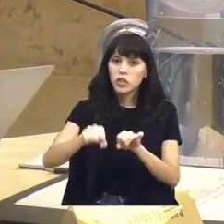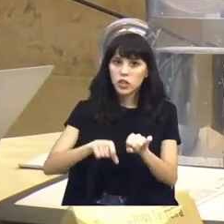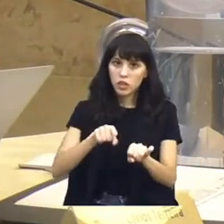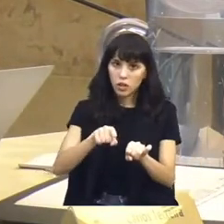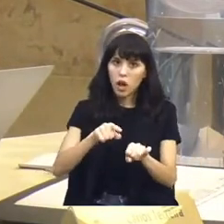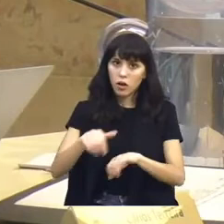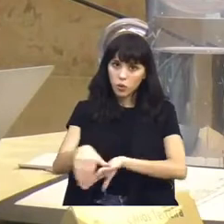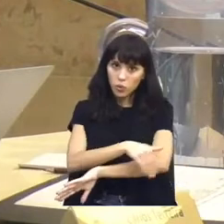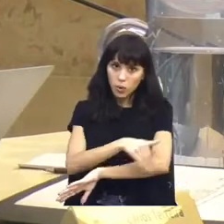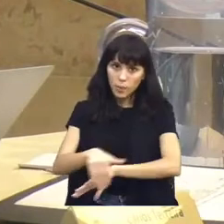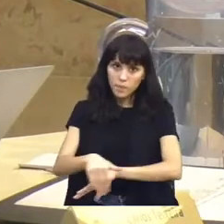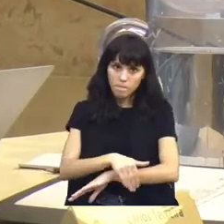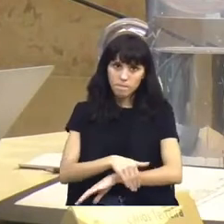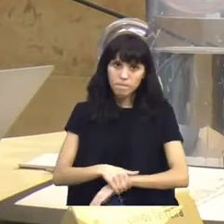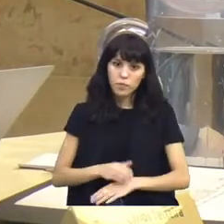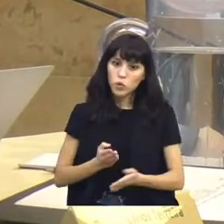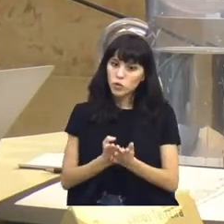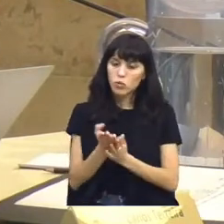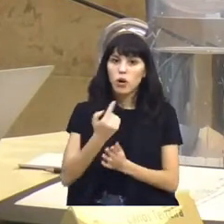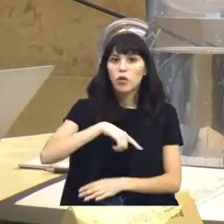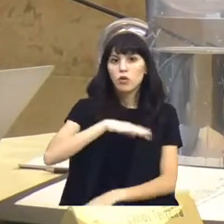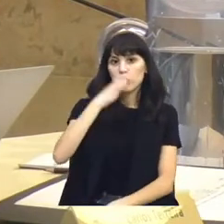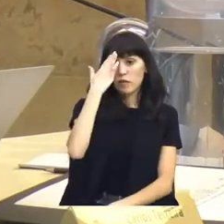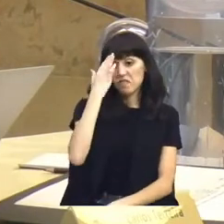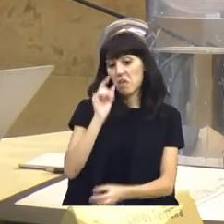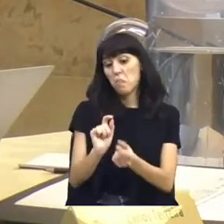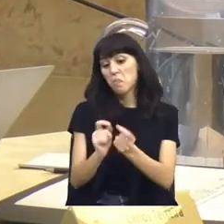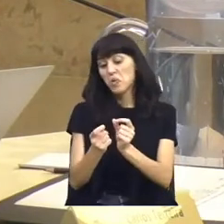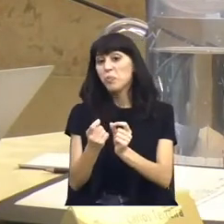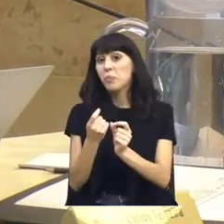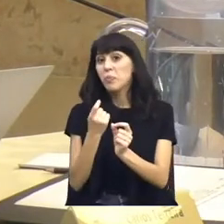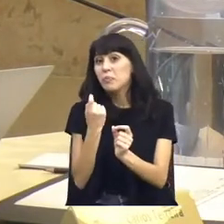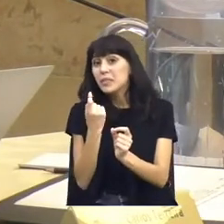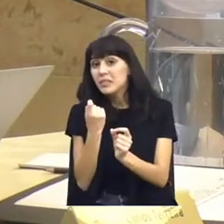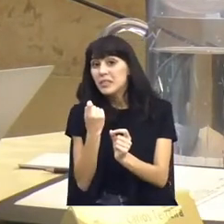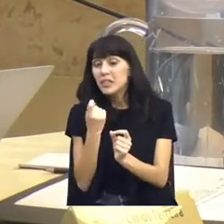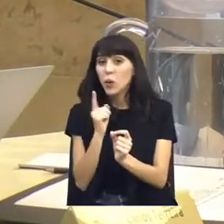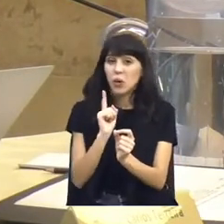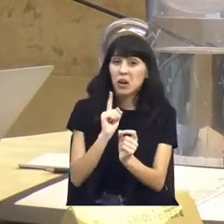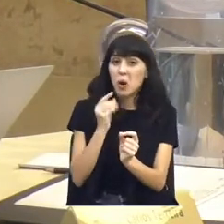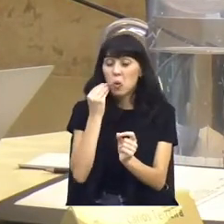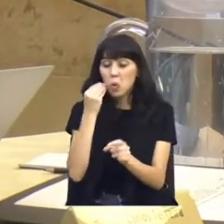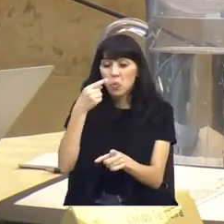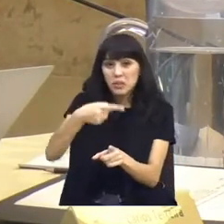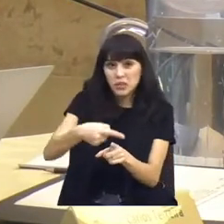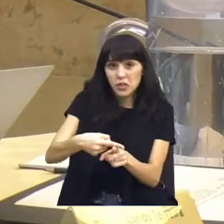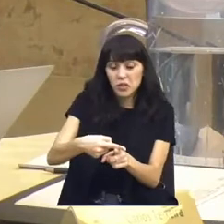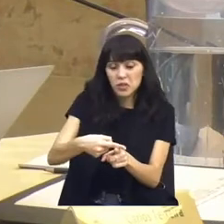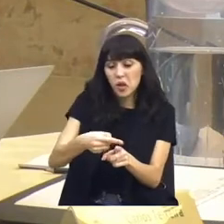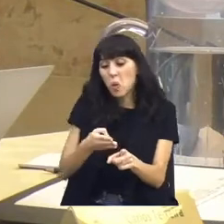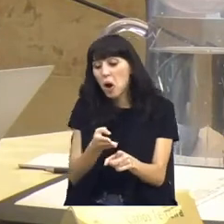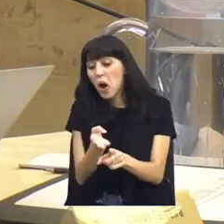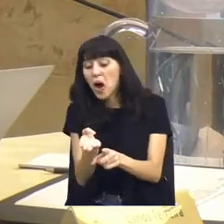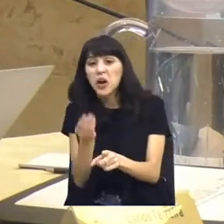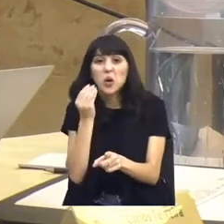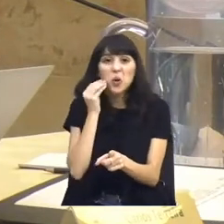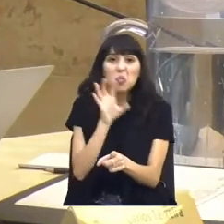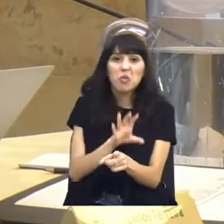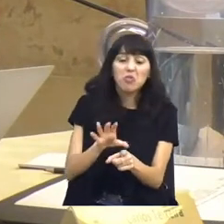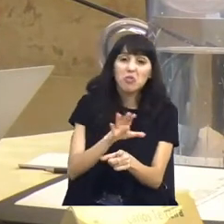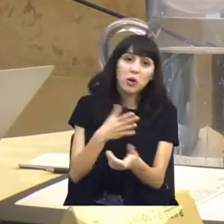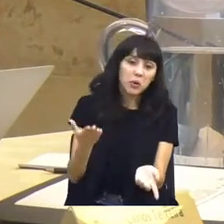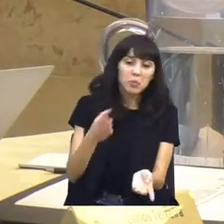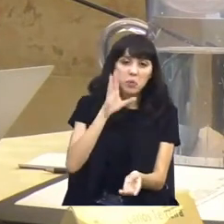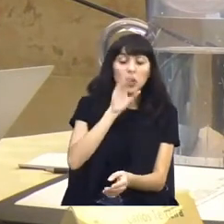a previemos a necessidade de fazer alterações necessariamente às intercessões a forma o tráfico tá a ser